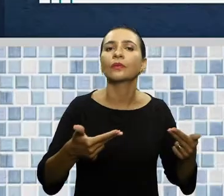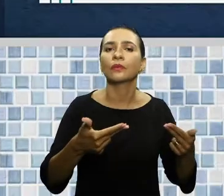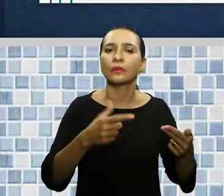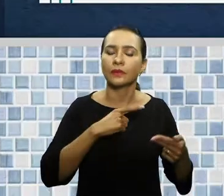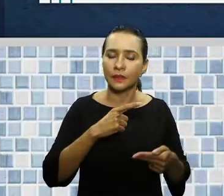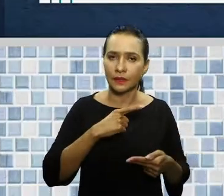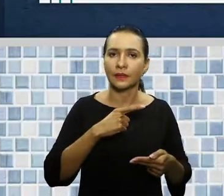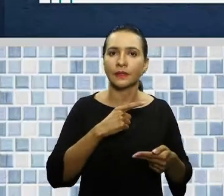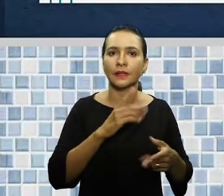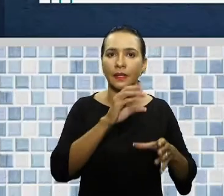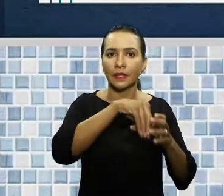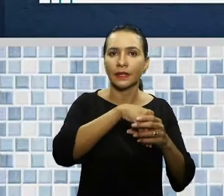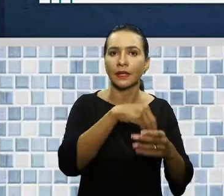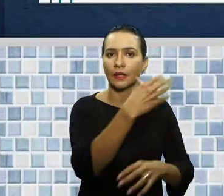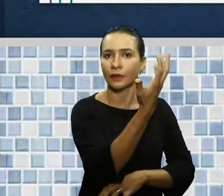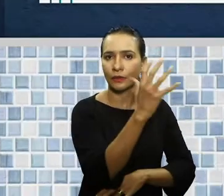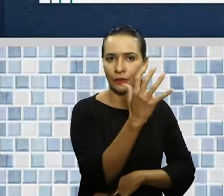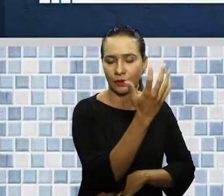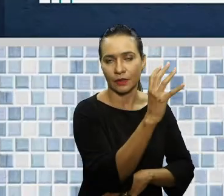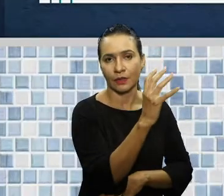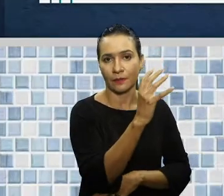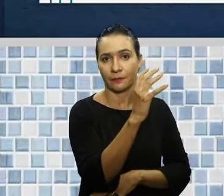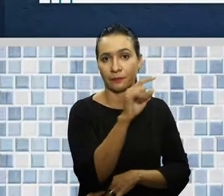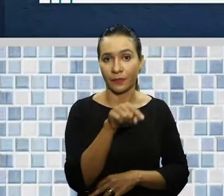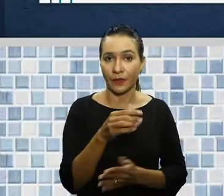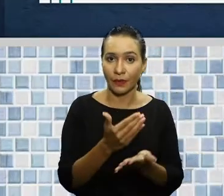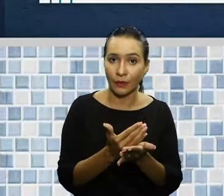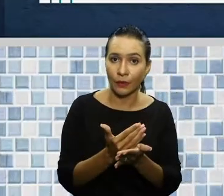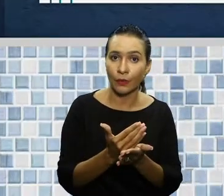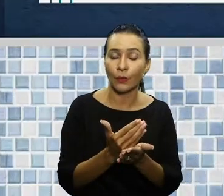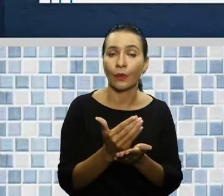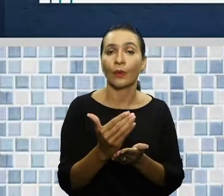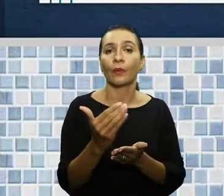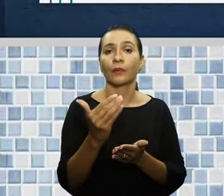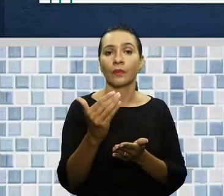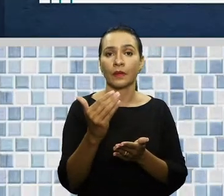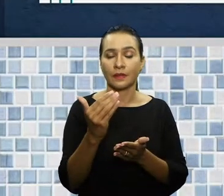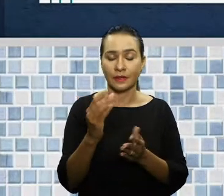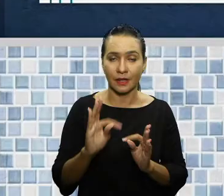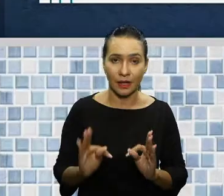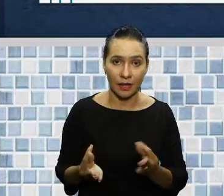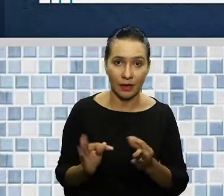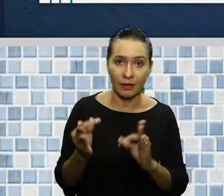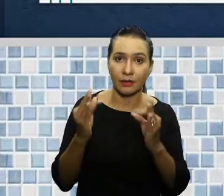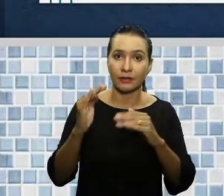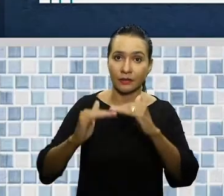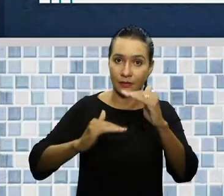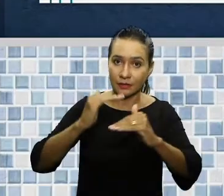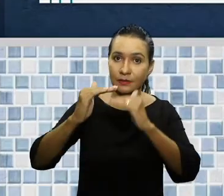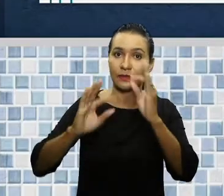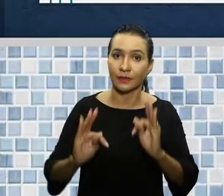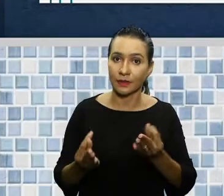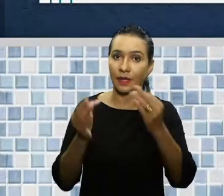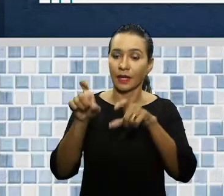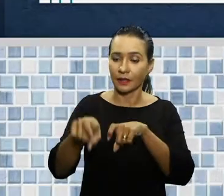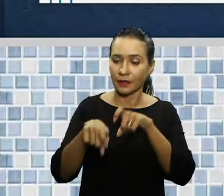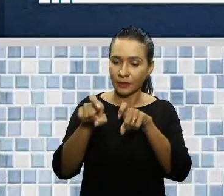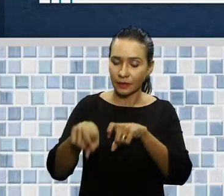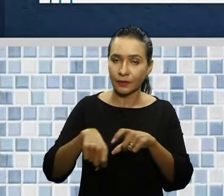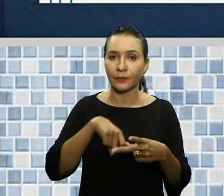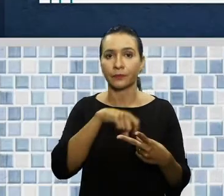ali disponíveis. Então, eles dominaram, principalmente nessa época, técnicas de agricultura e